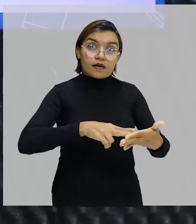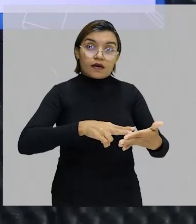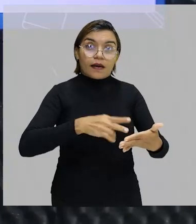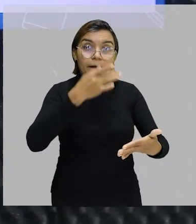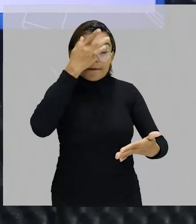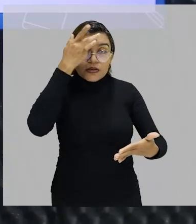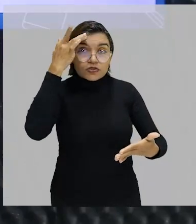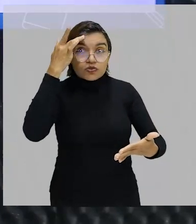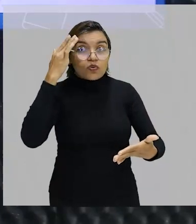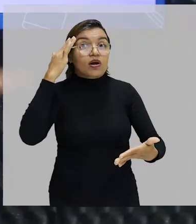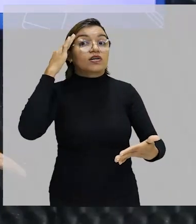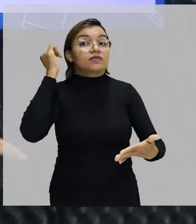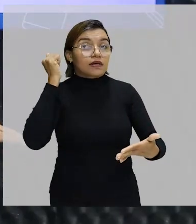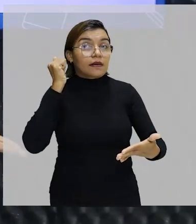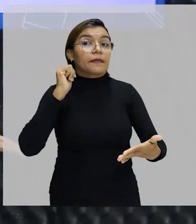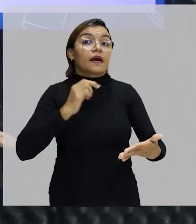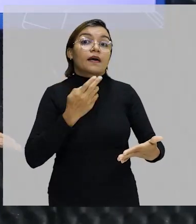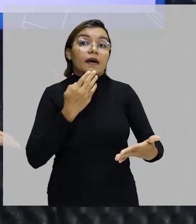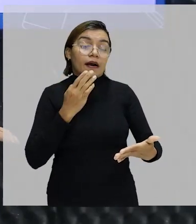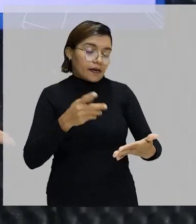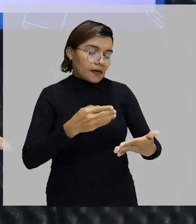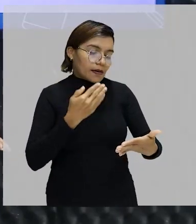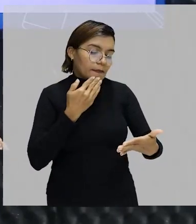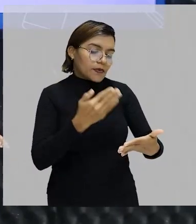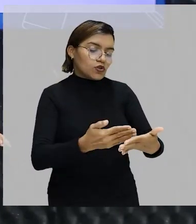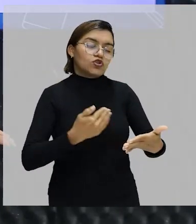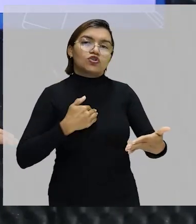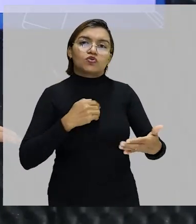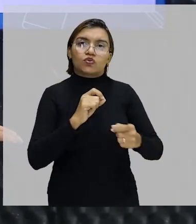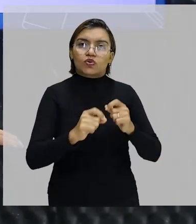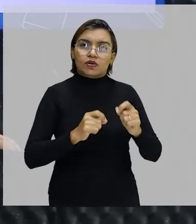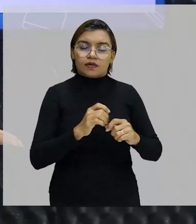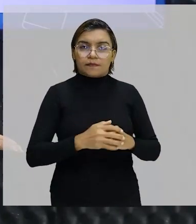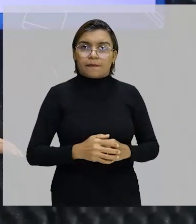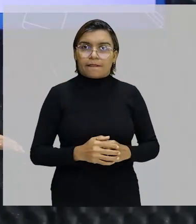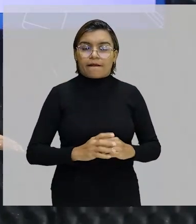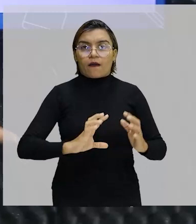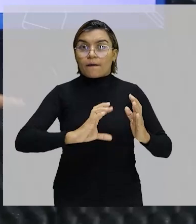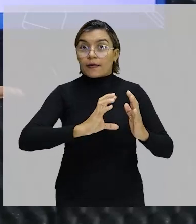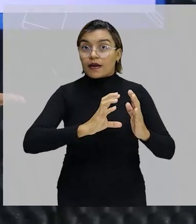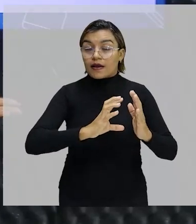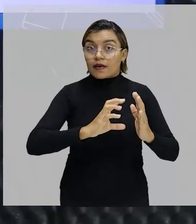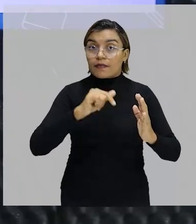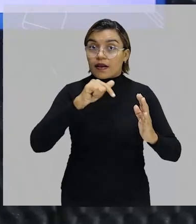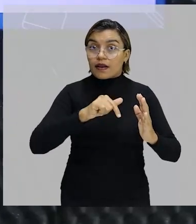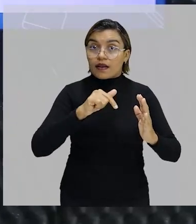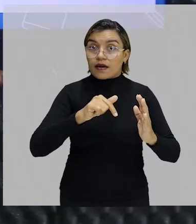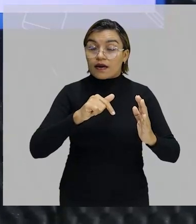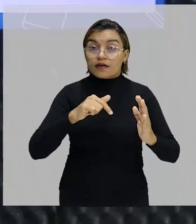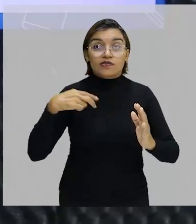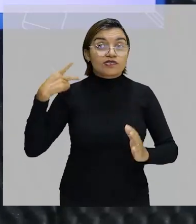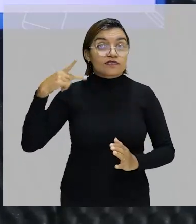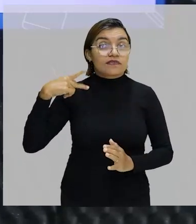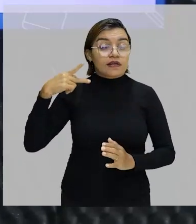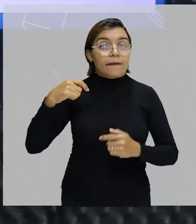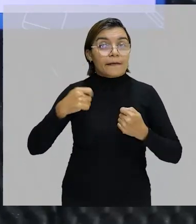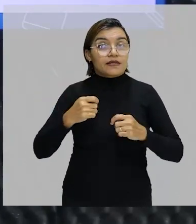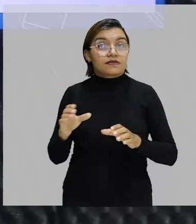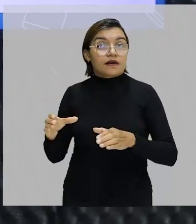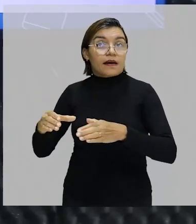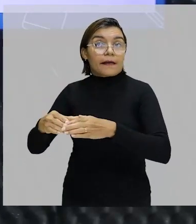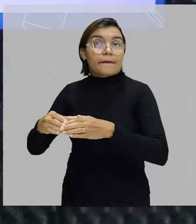se pede, né? No caso do exemplo, era uma Câmara de Vereadores. Foi preciso a aprovação dos colegas,